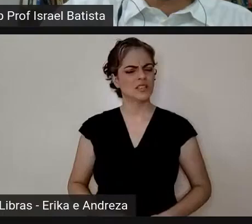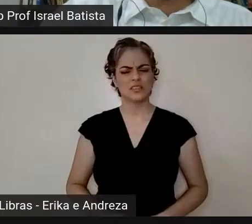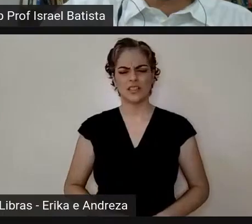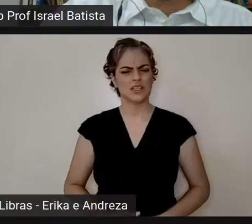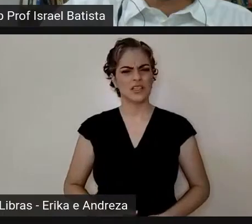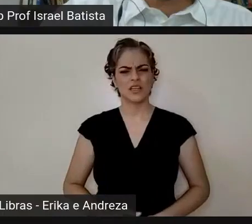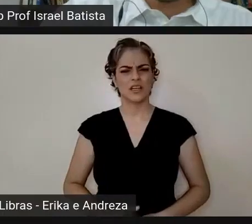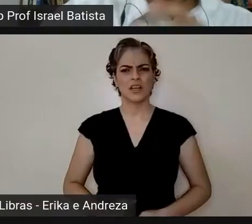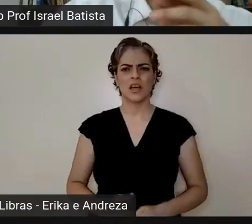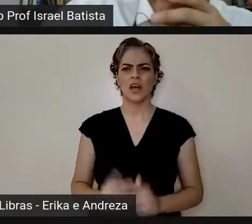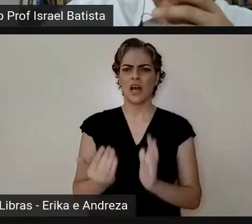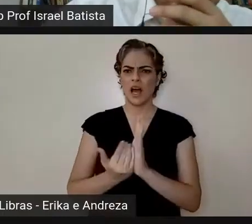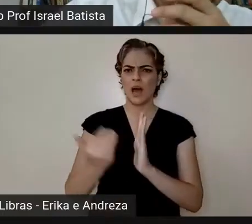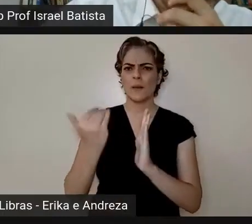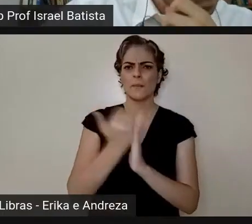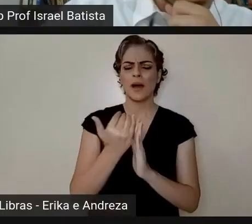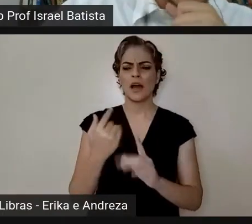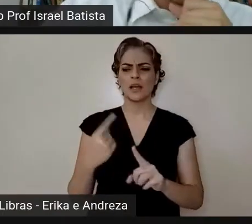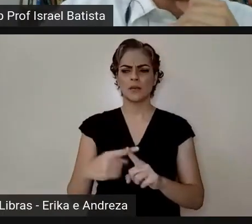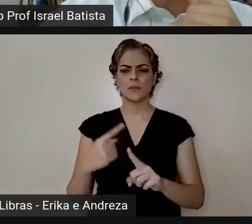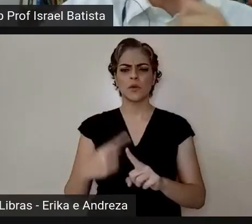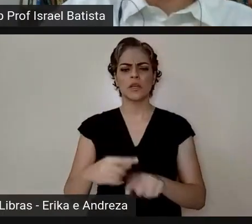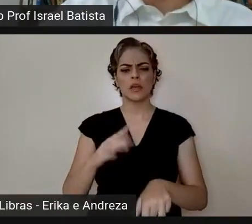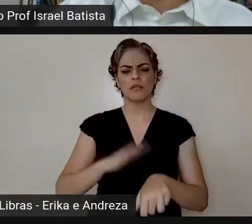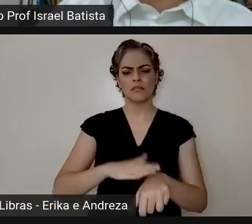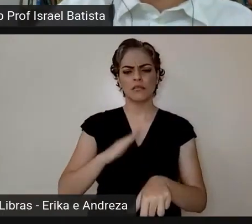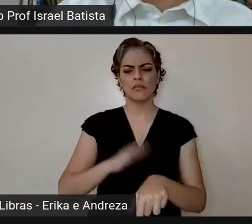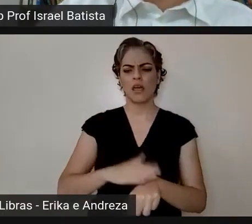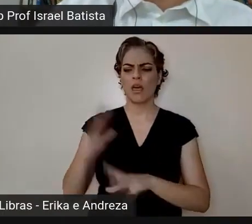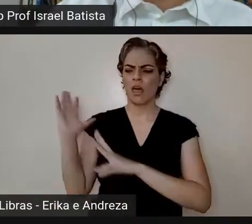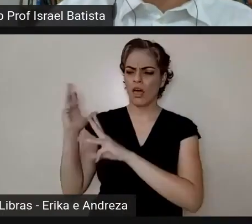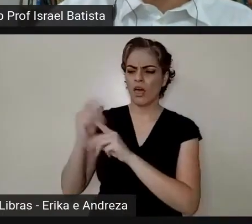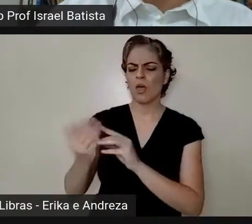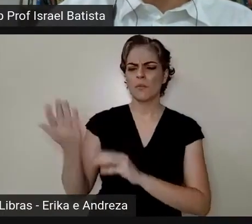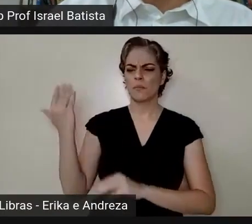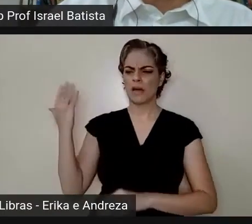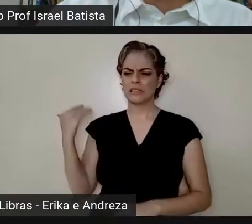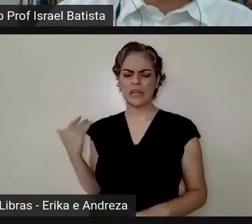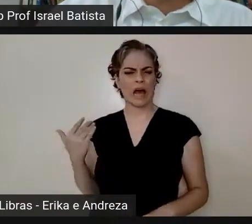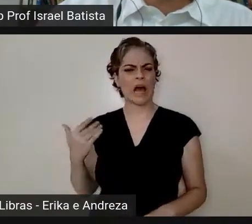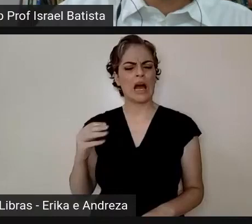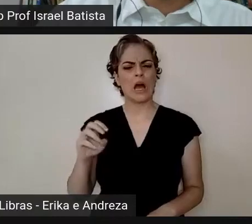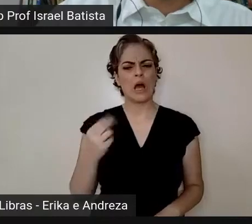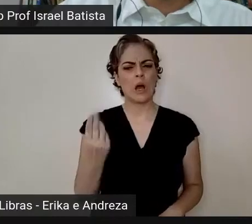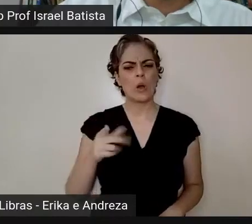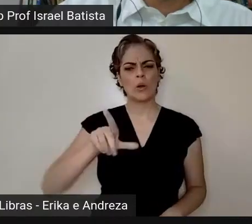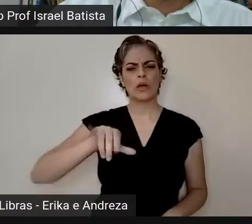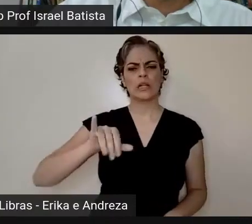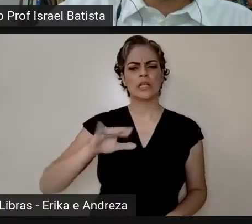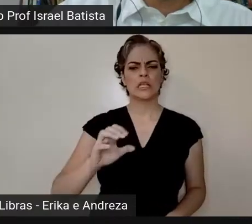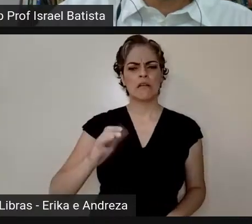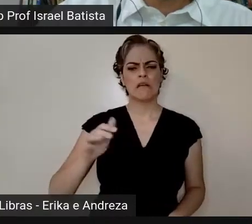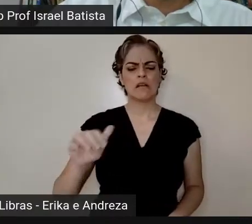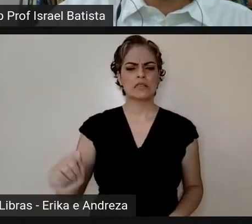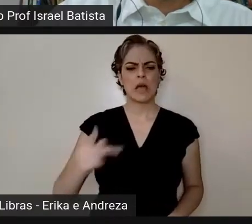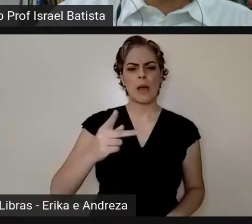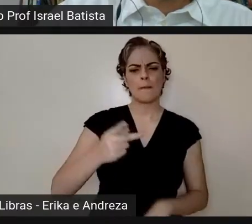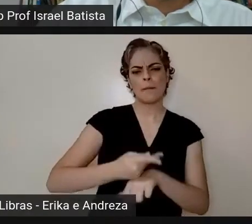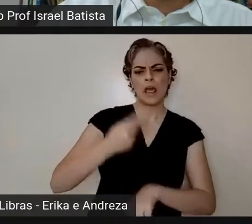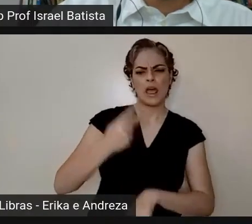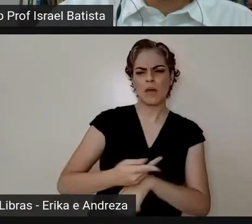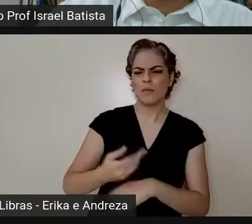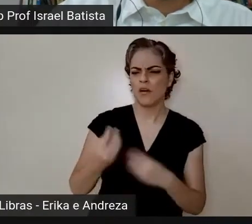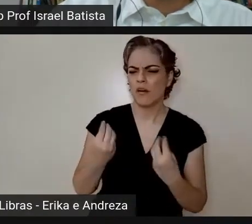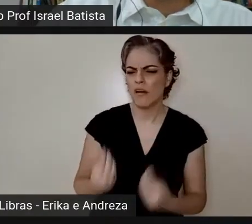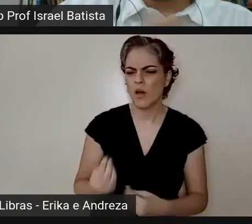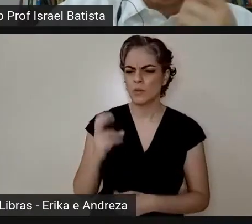permitir mais aumentos só por tempo de serviço, aumentos retroativos, né? Ali, licença premium, onde já se viu isso,